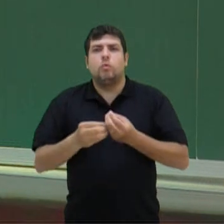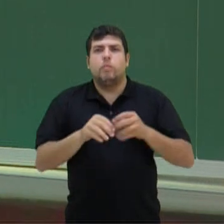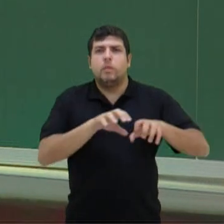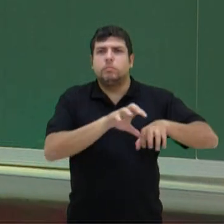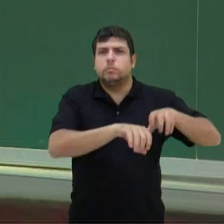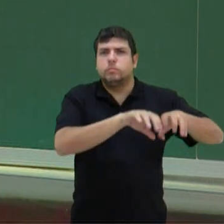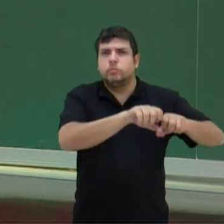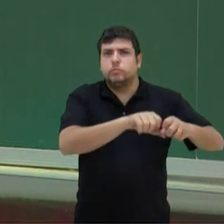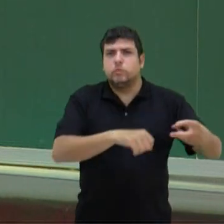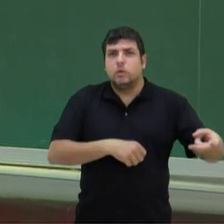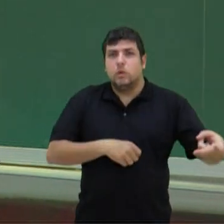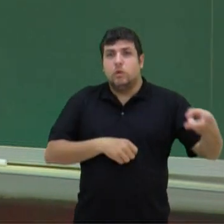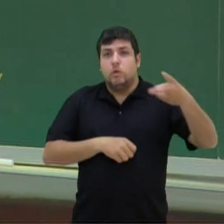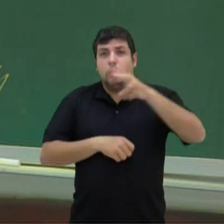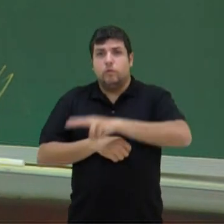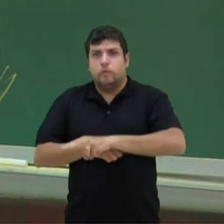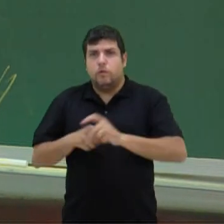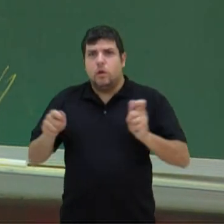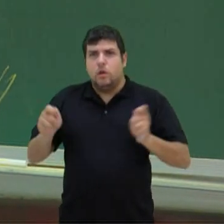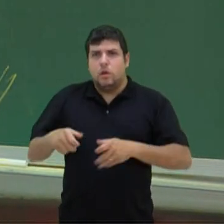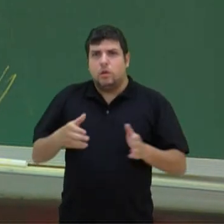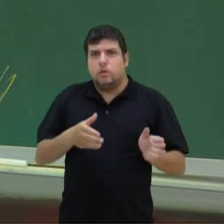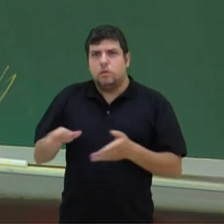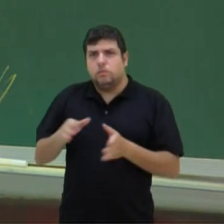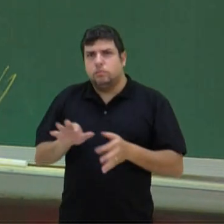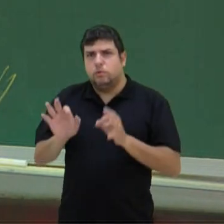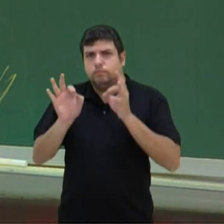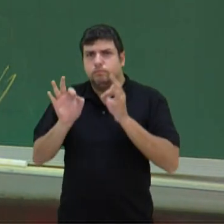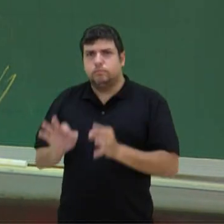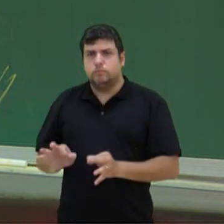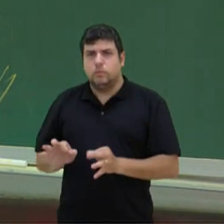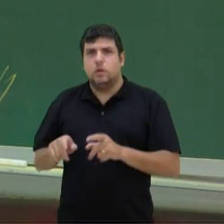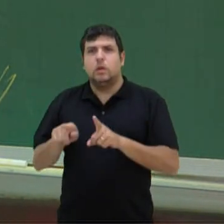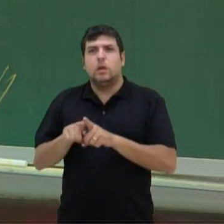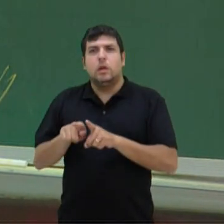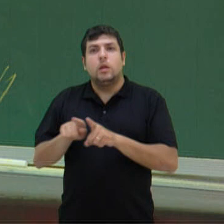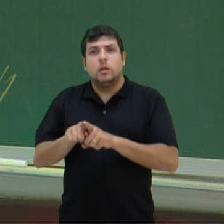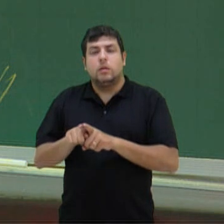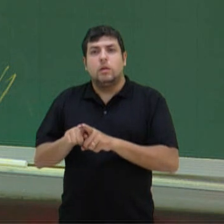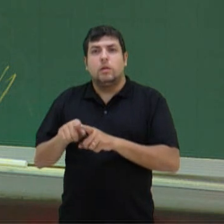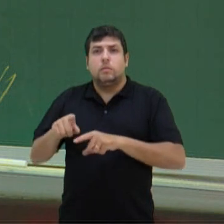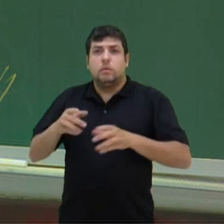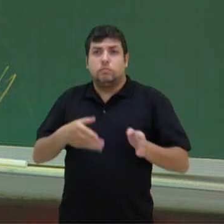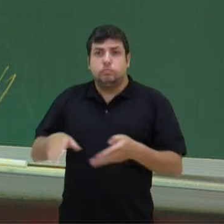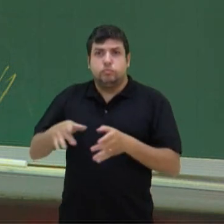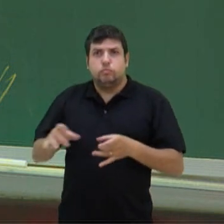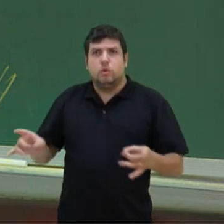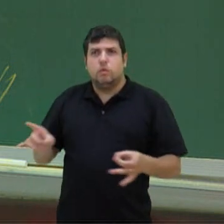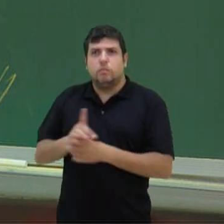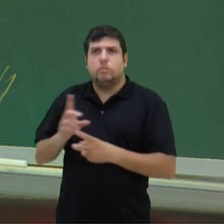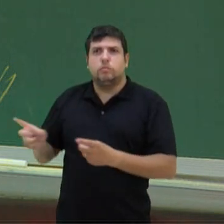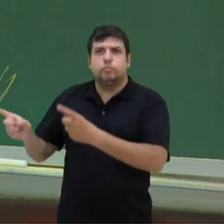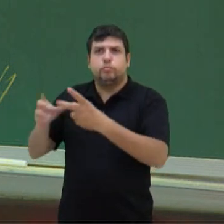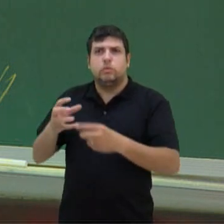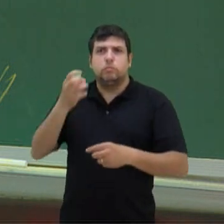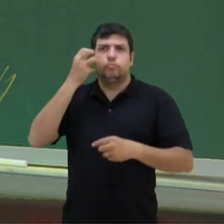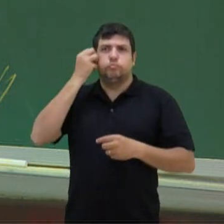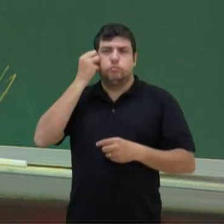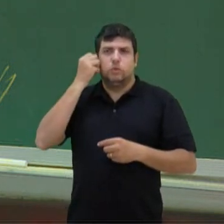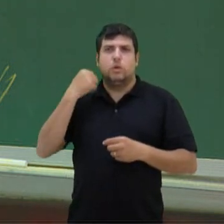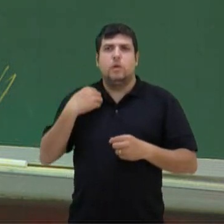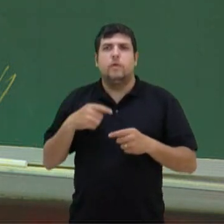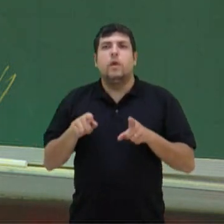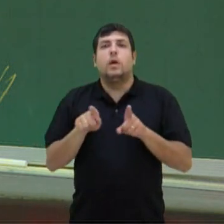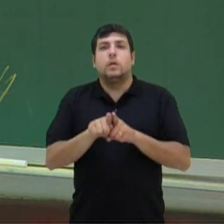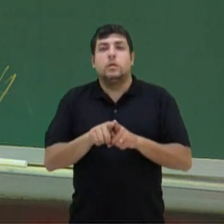nosso ingrediente vai render de produto e produto fabricado é lucro para a fábrica, tá? Assim também o rendimento no